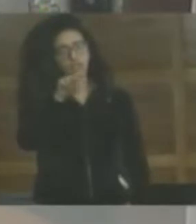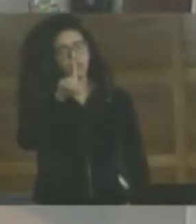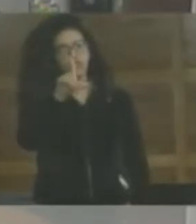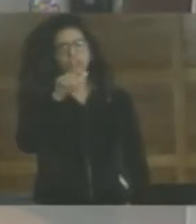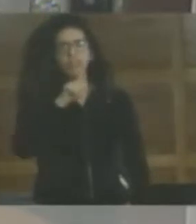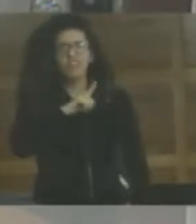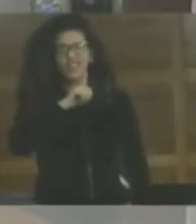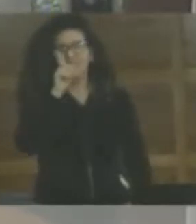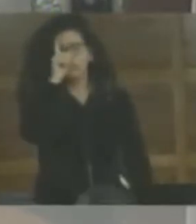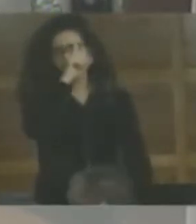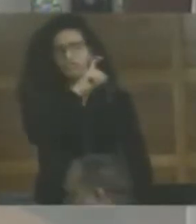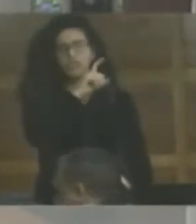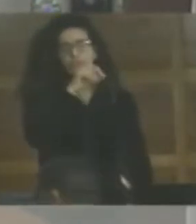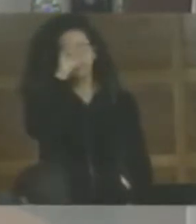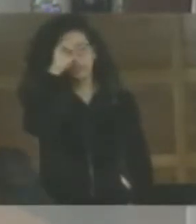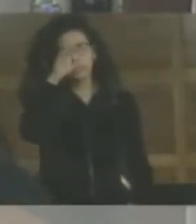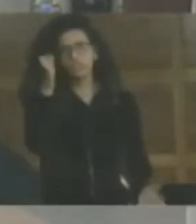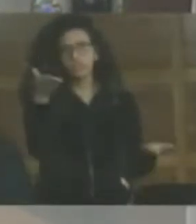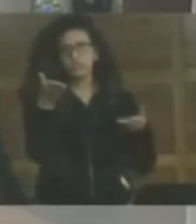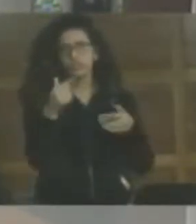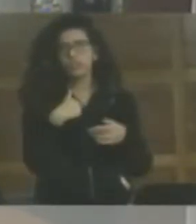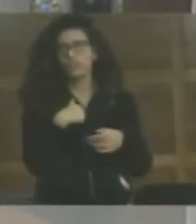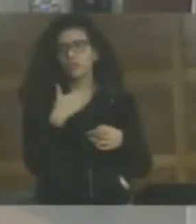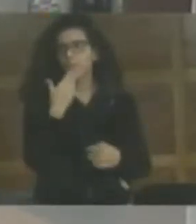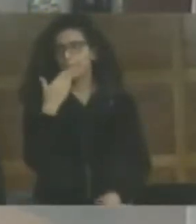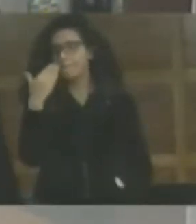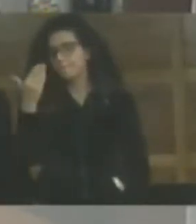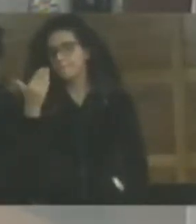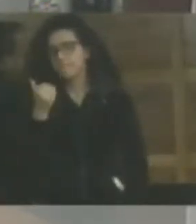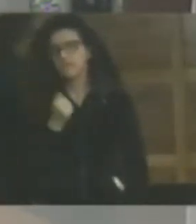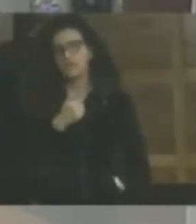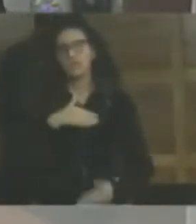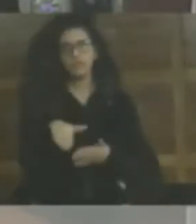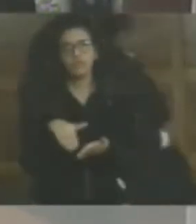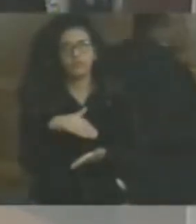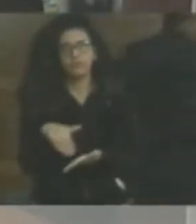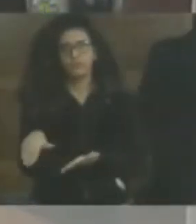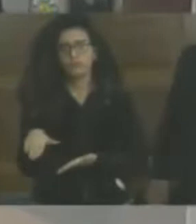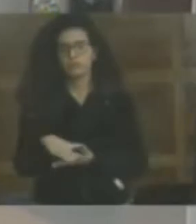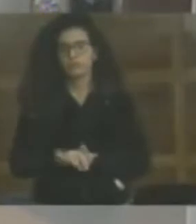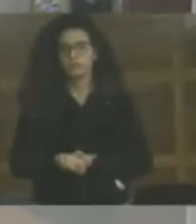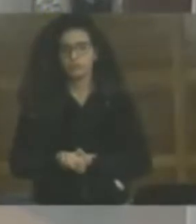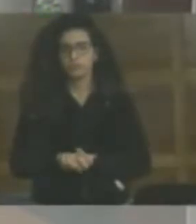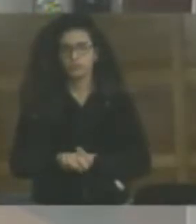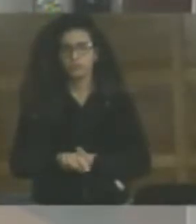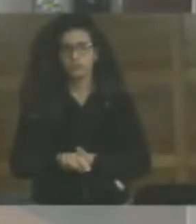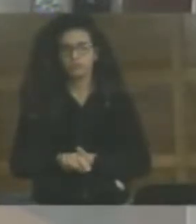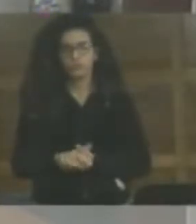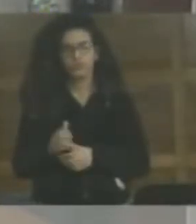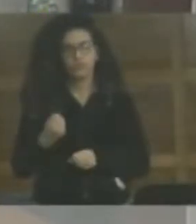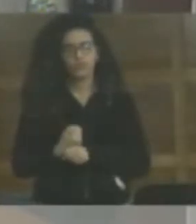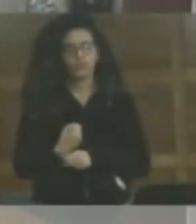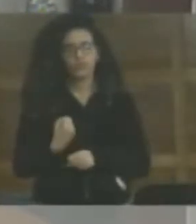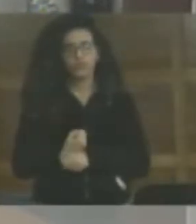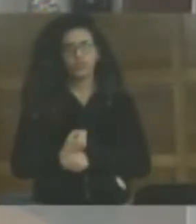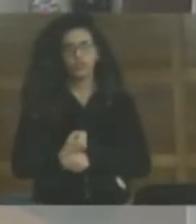dificuldades. Semana agora eu fiz um pedido à Secretaria de Obra para